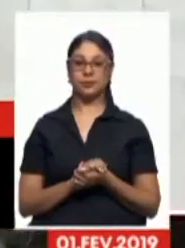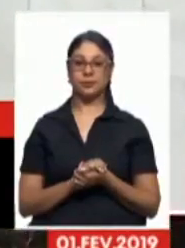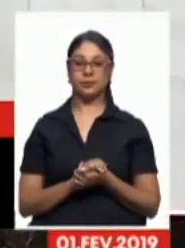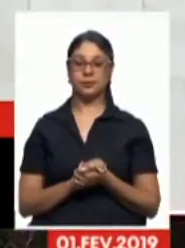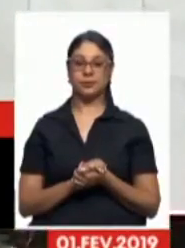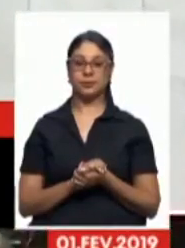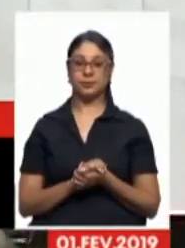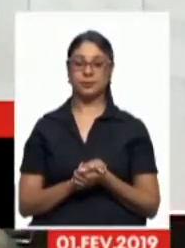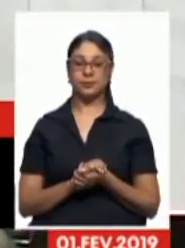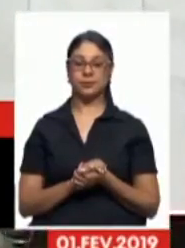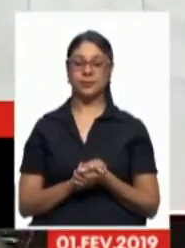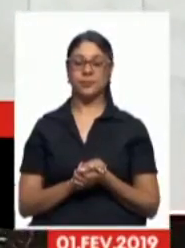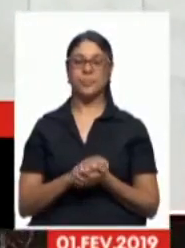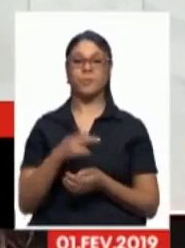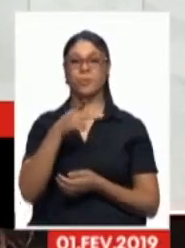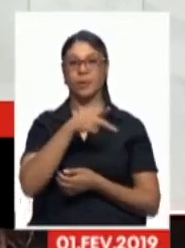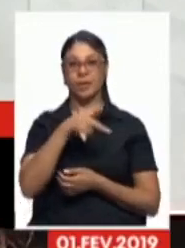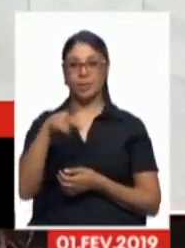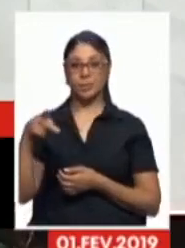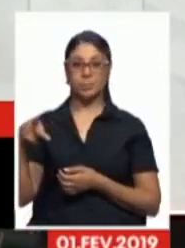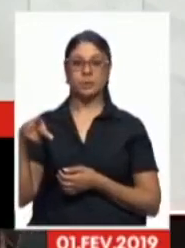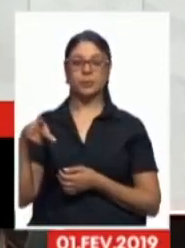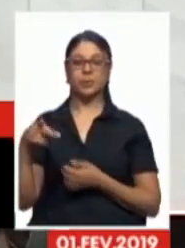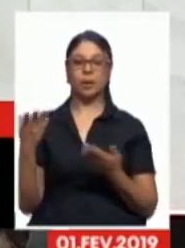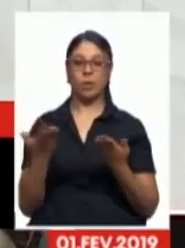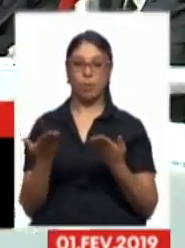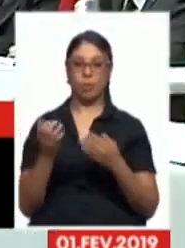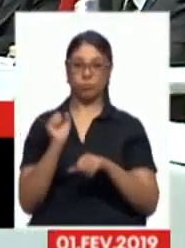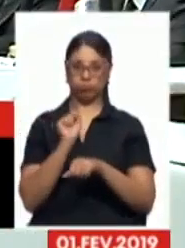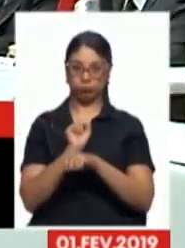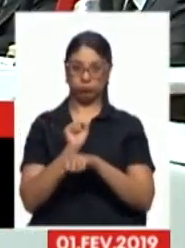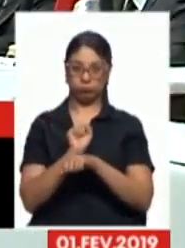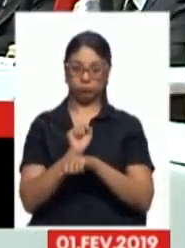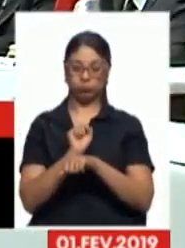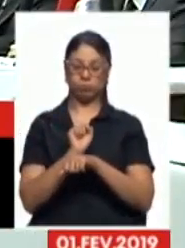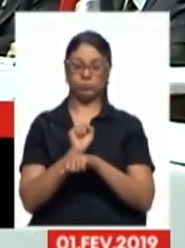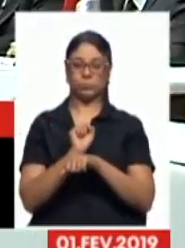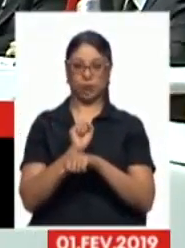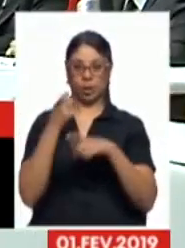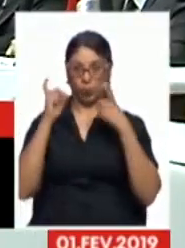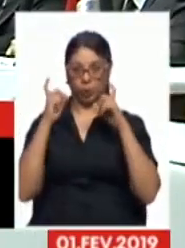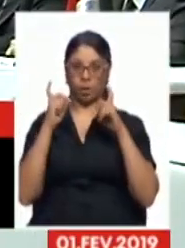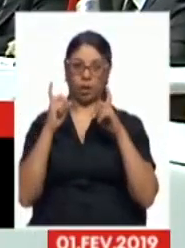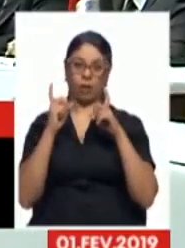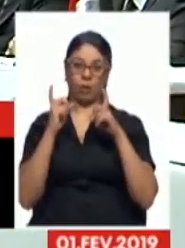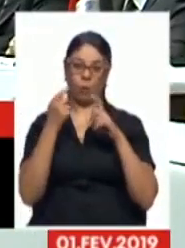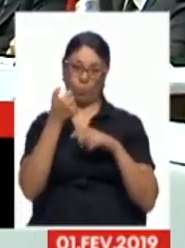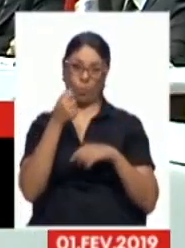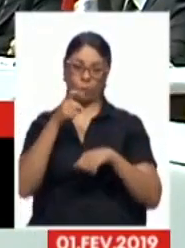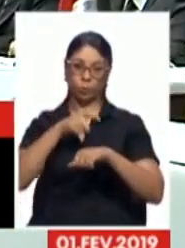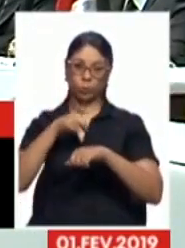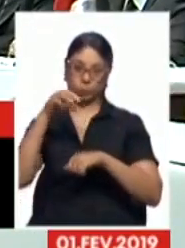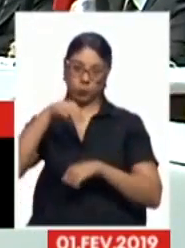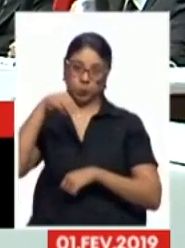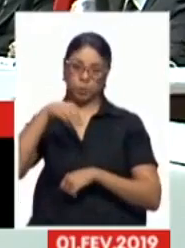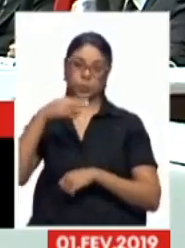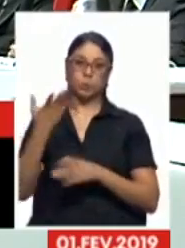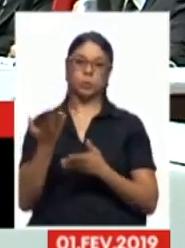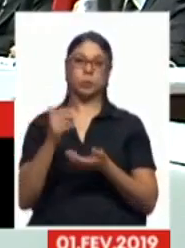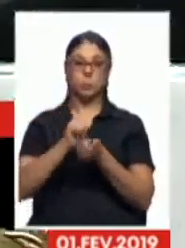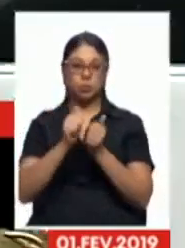A presidência vai suspender a reunião por alguns minutos para adequação